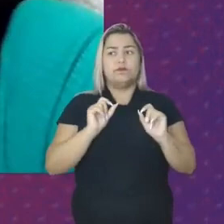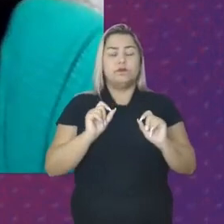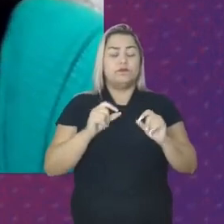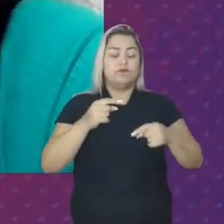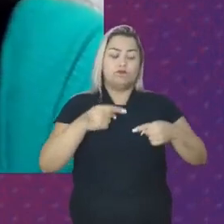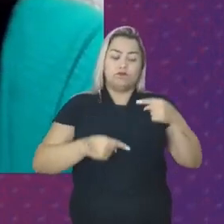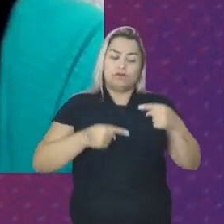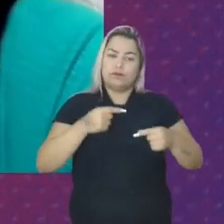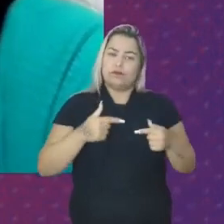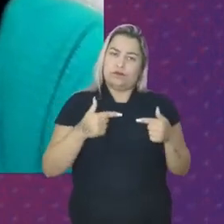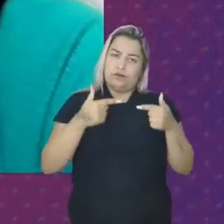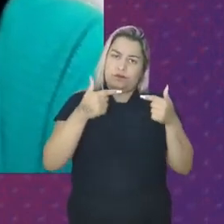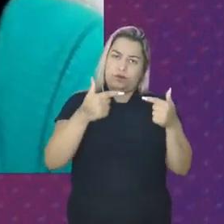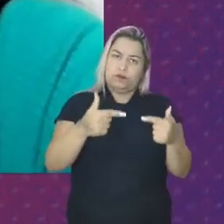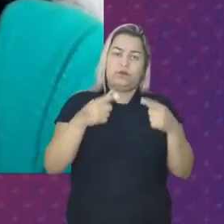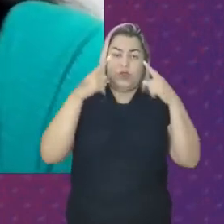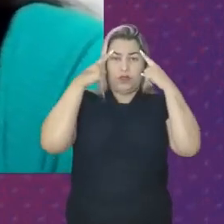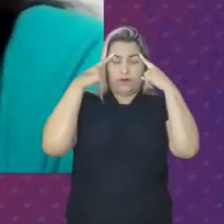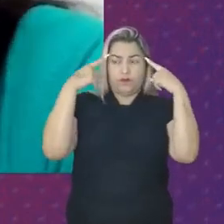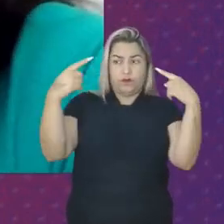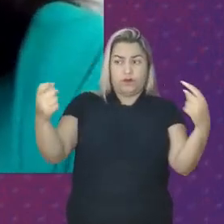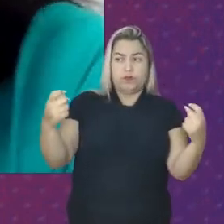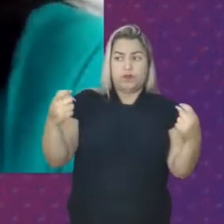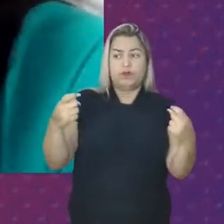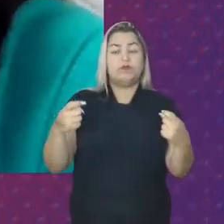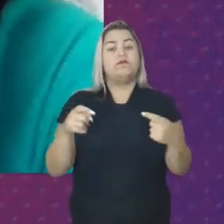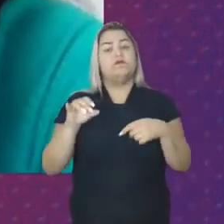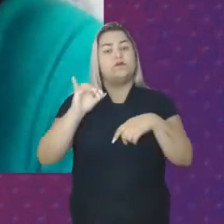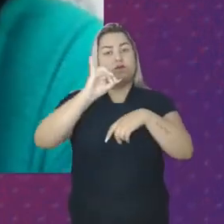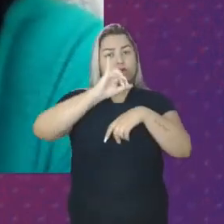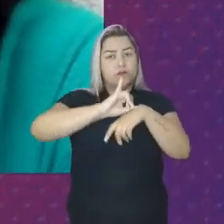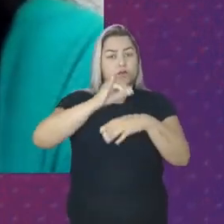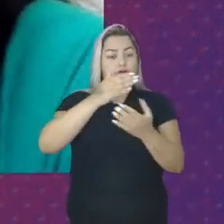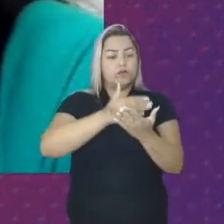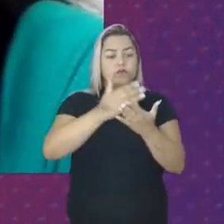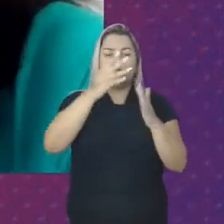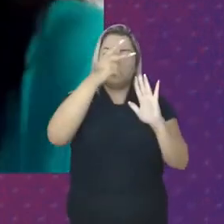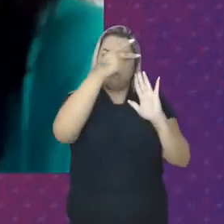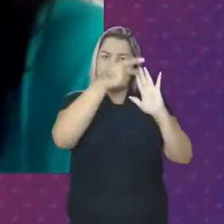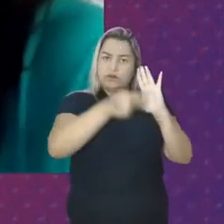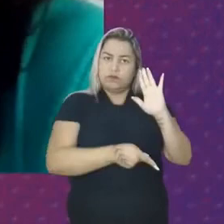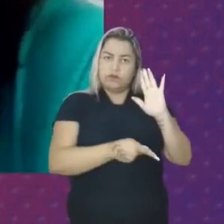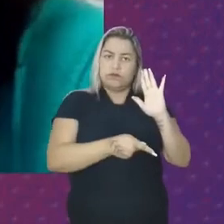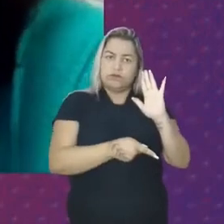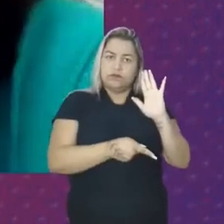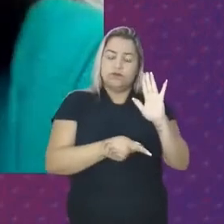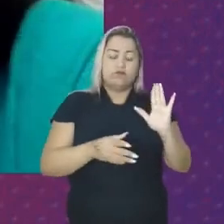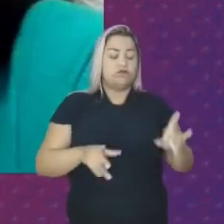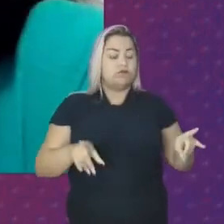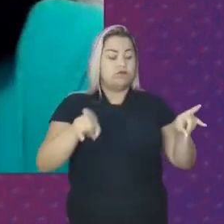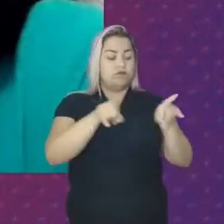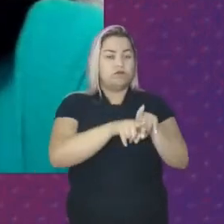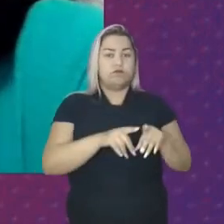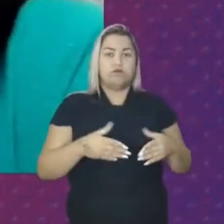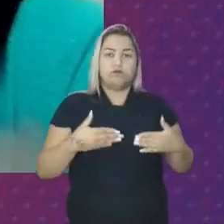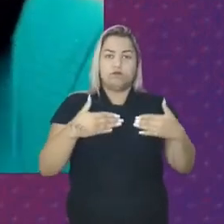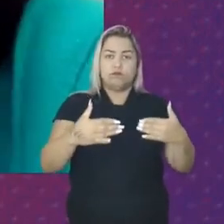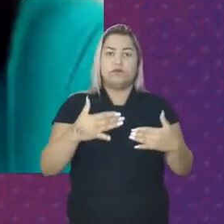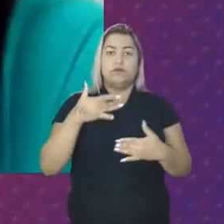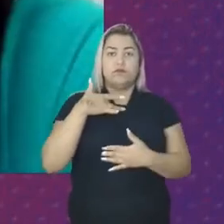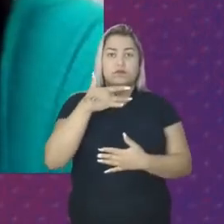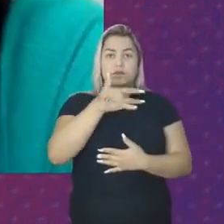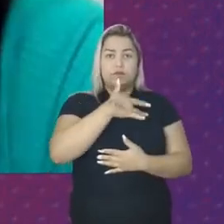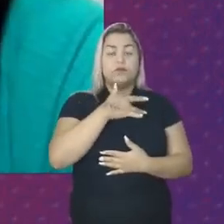política de enfrentamento à violência. Então, a Central, que começa como um projeto de parceria com o Ministério da Saúde,